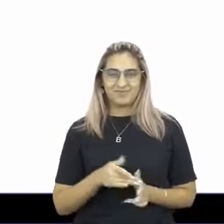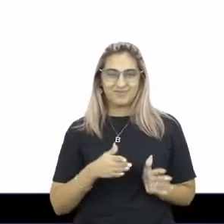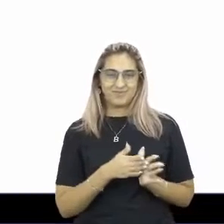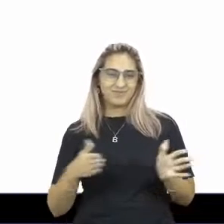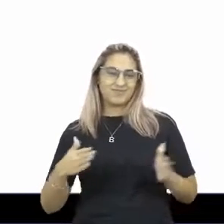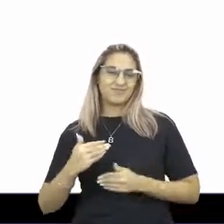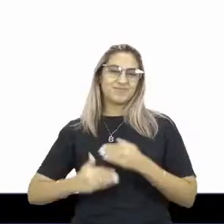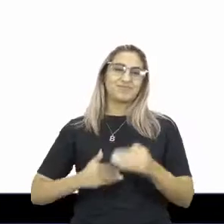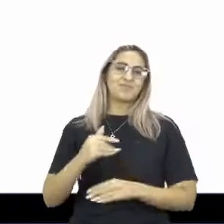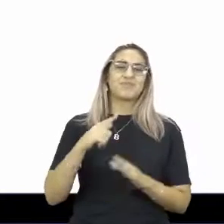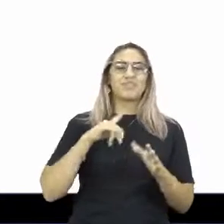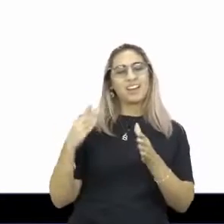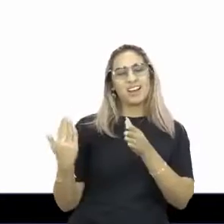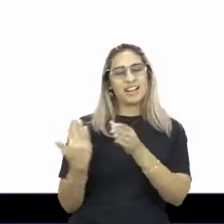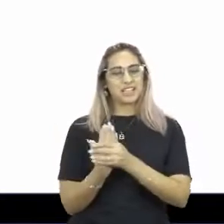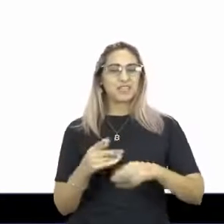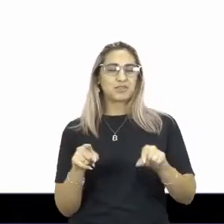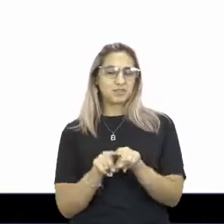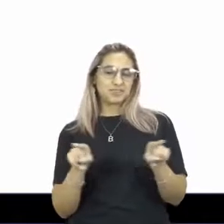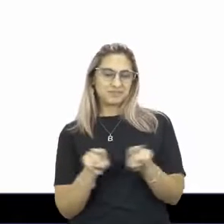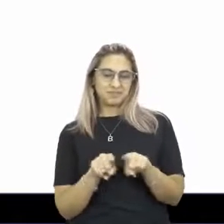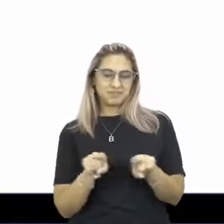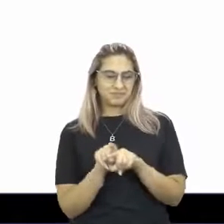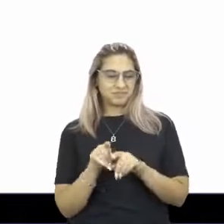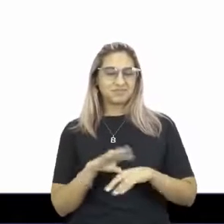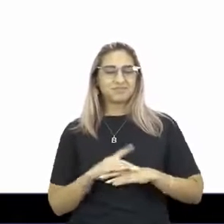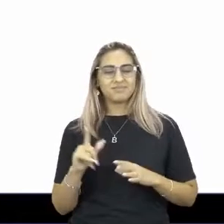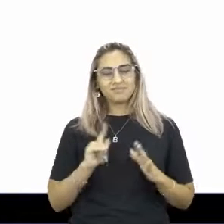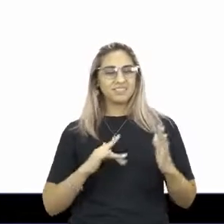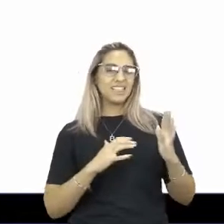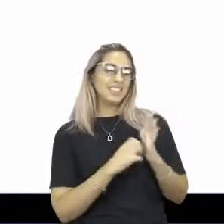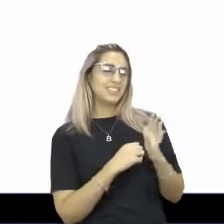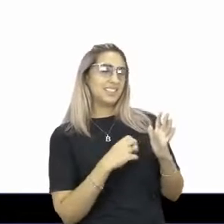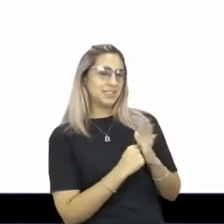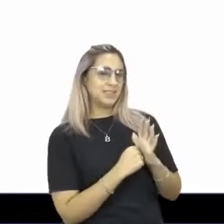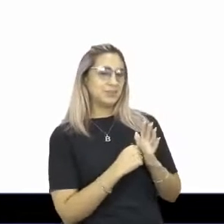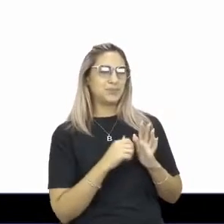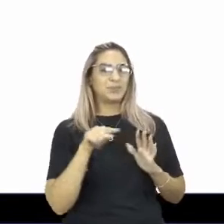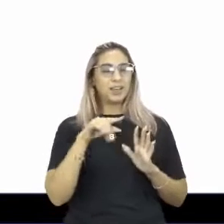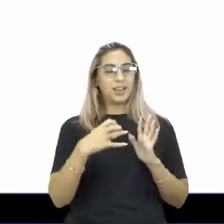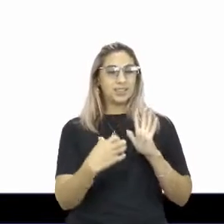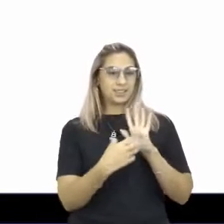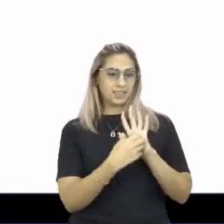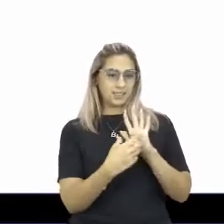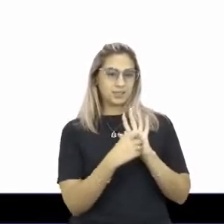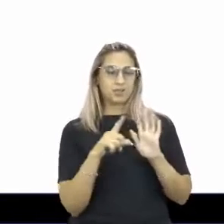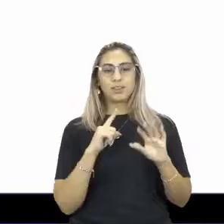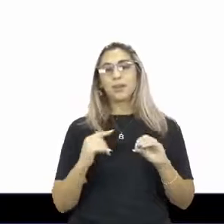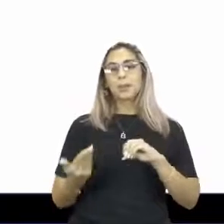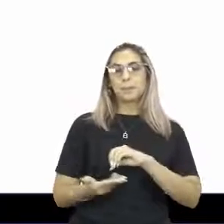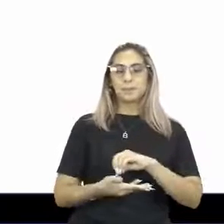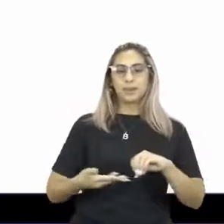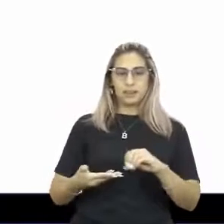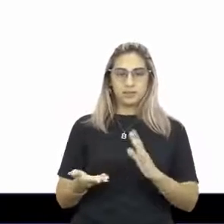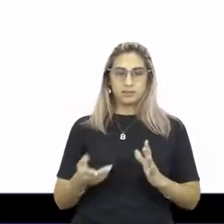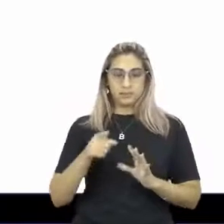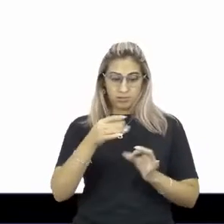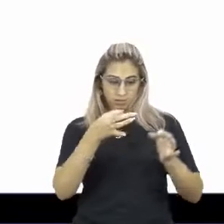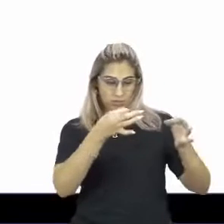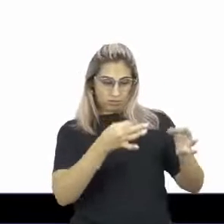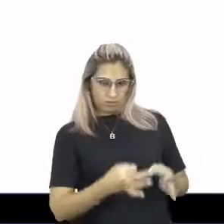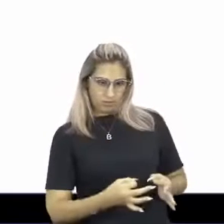Ele anexando o arquivo, ele clica ali em confirmar a inscrição. Então, a inscrição é basicamente isso, né? Ele clicou em